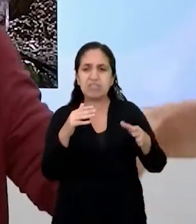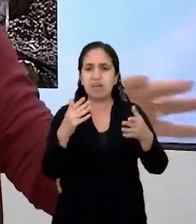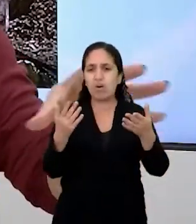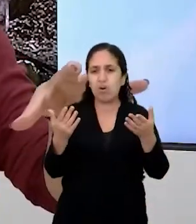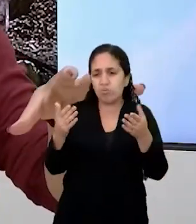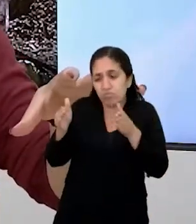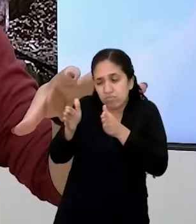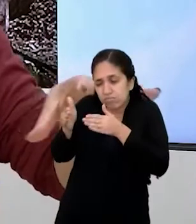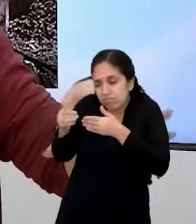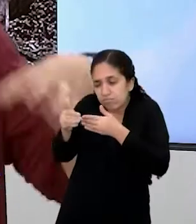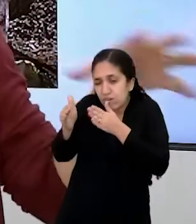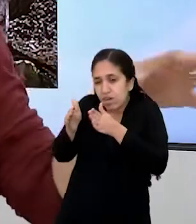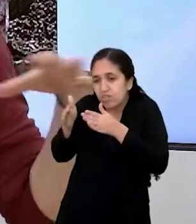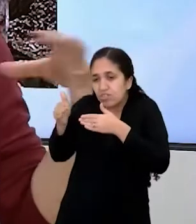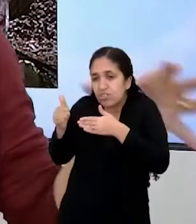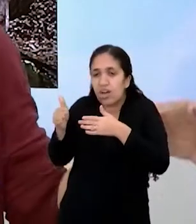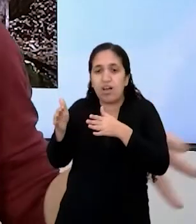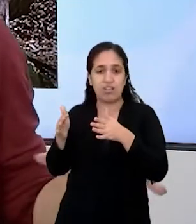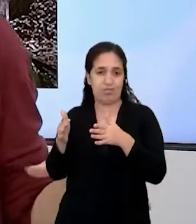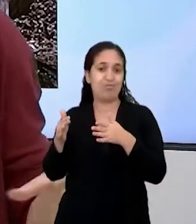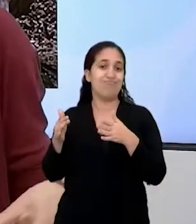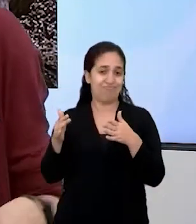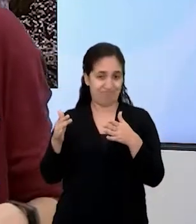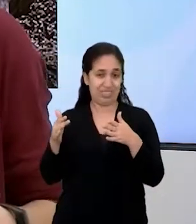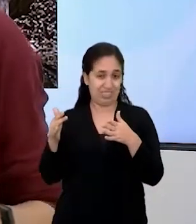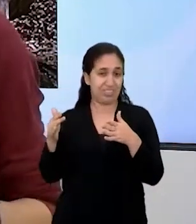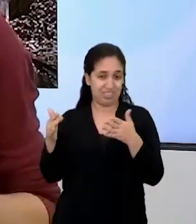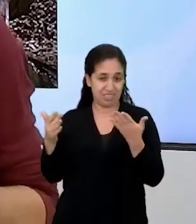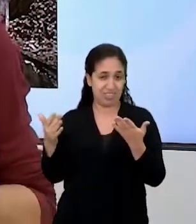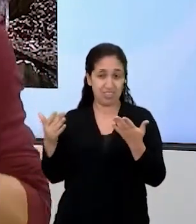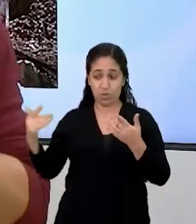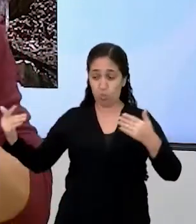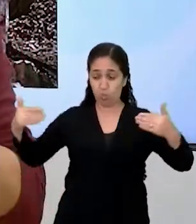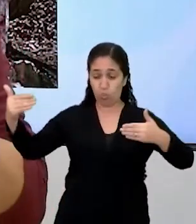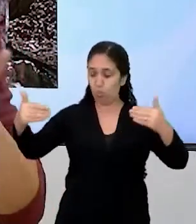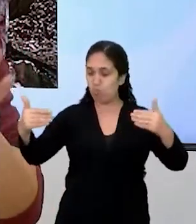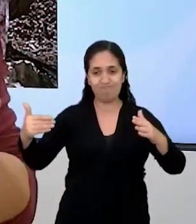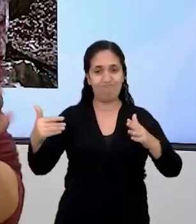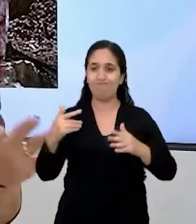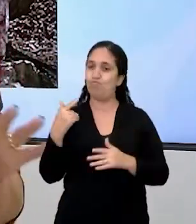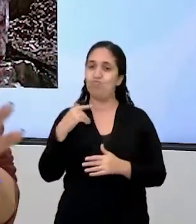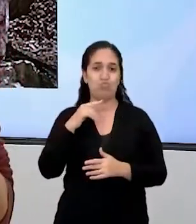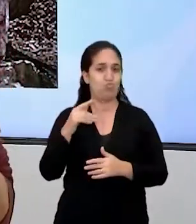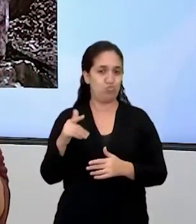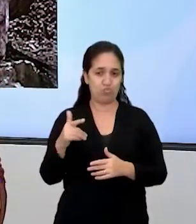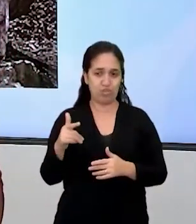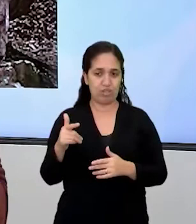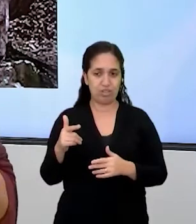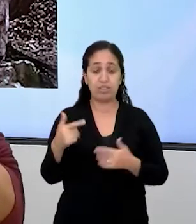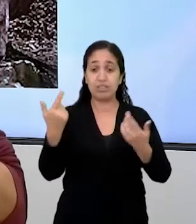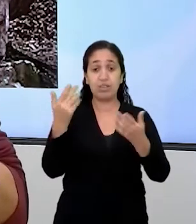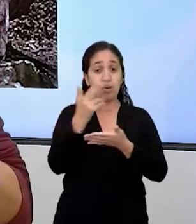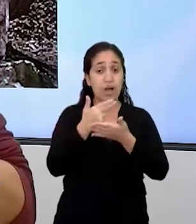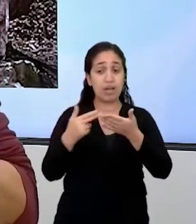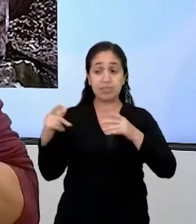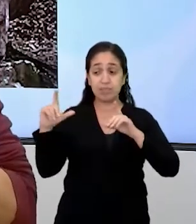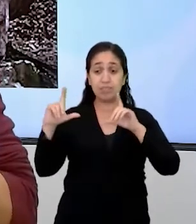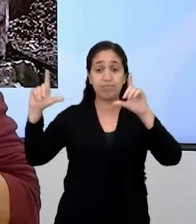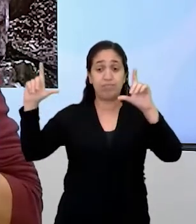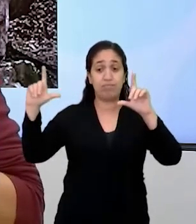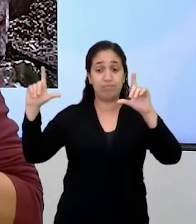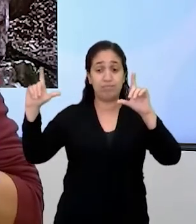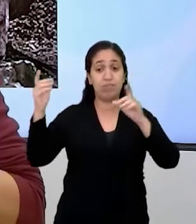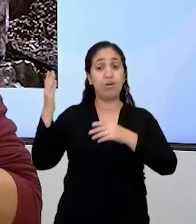mais fechados que não tenham tanta interferência de pessoas de fora. Então, essa imagem eu coloquei para que